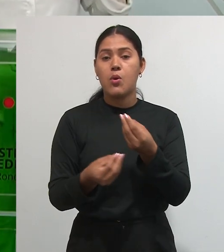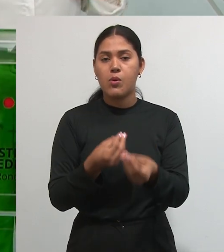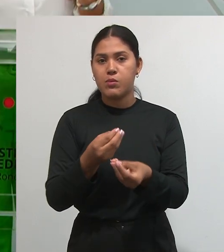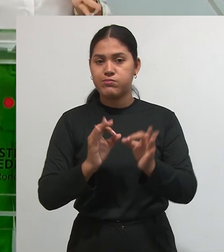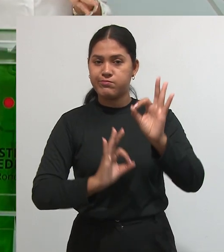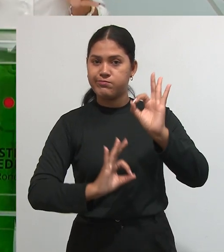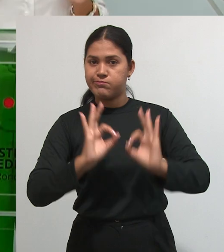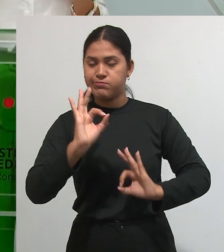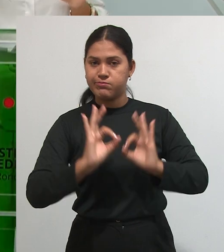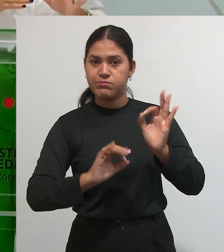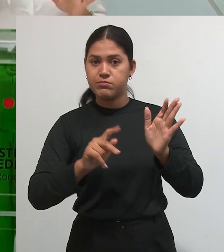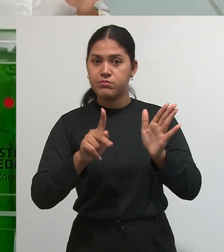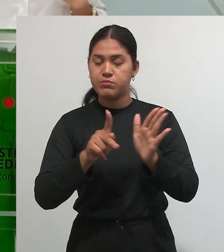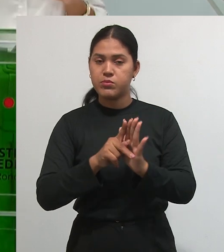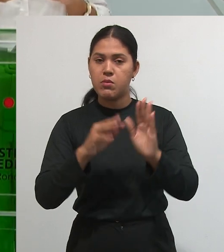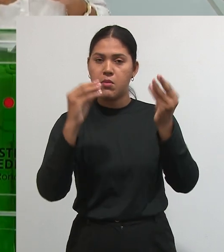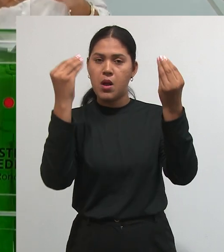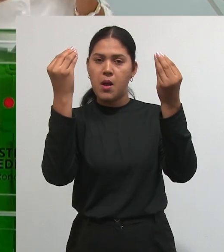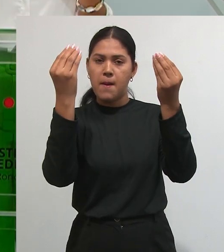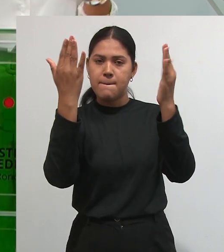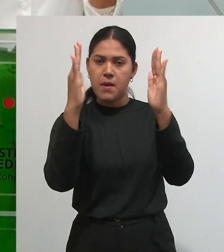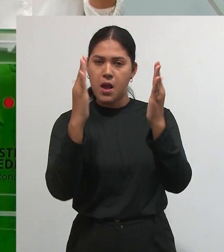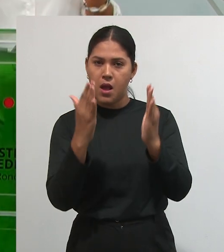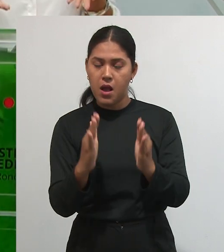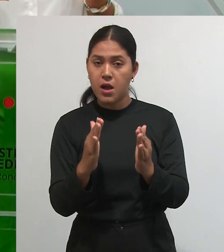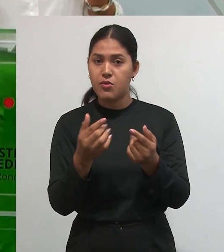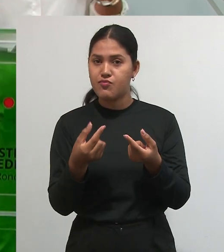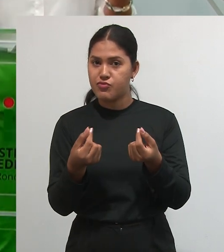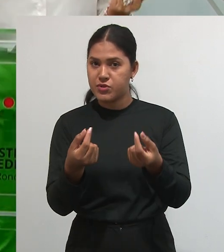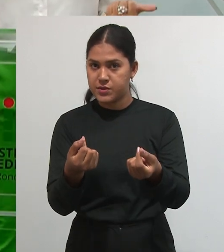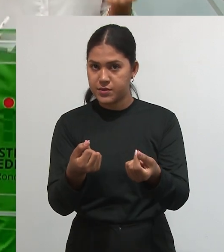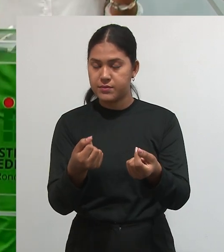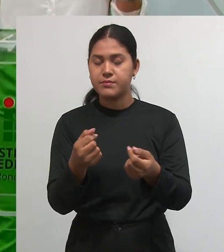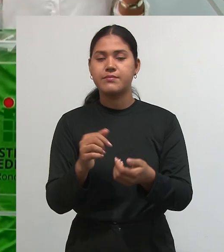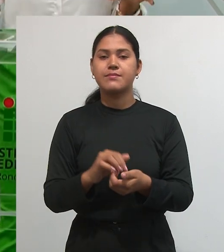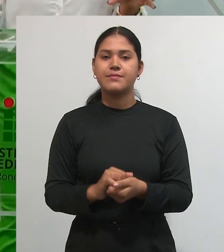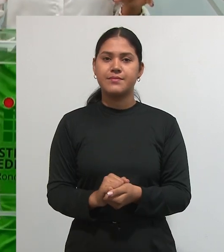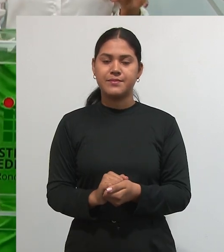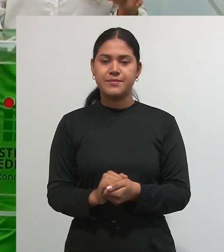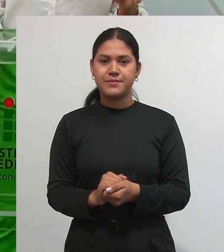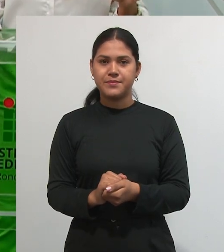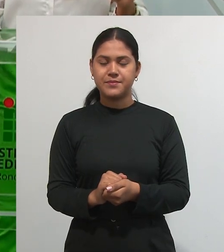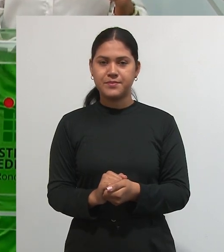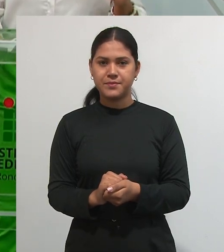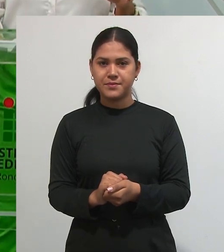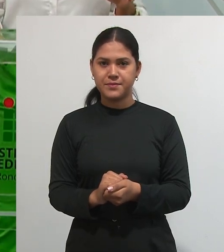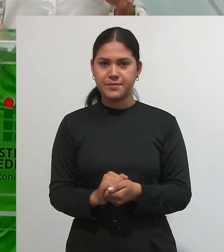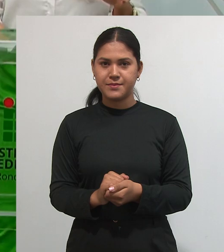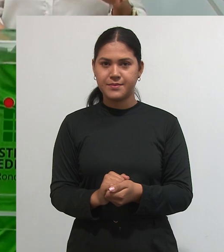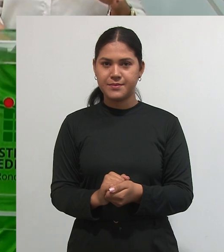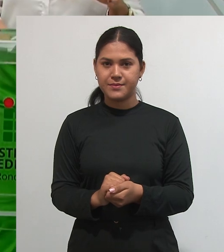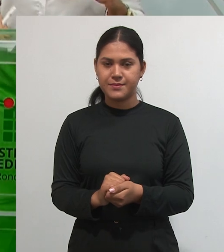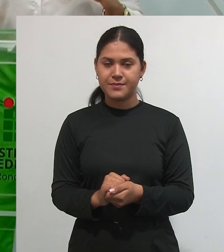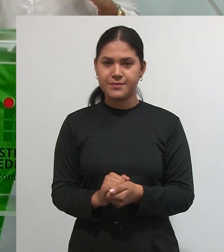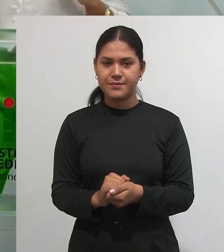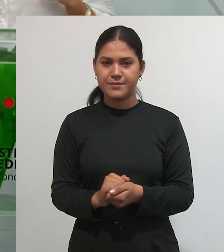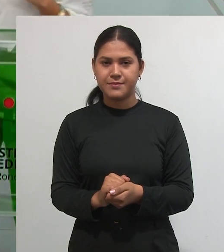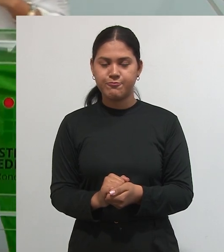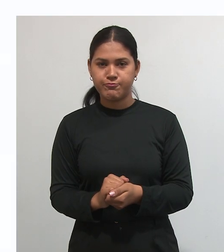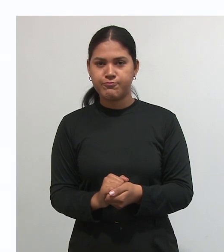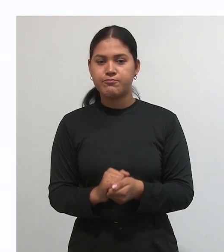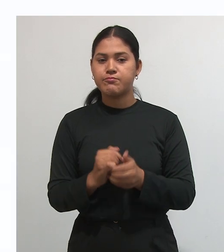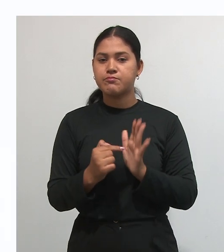uma apresentação para vocês de como que é a estrutura desses balanços, tá? Então vamos aqui agora abordar